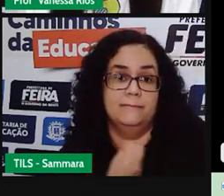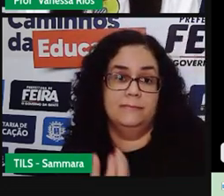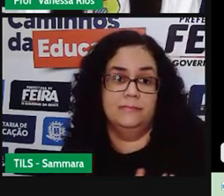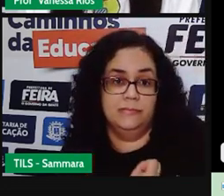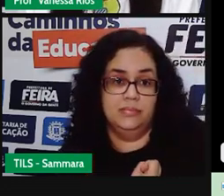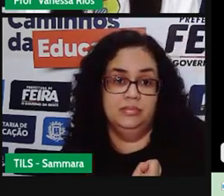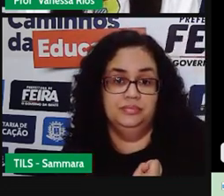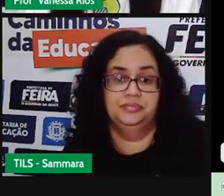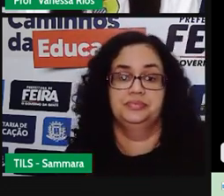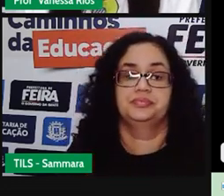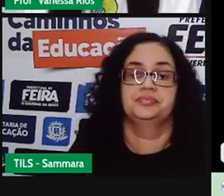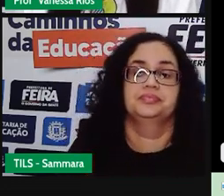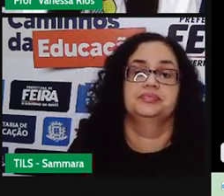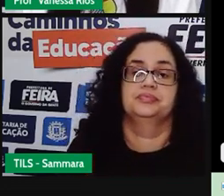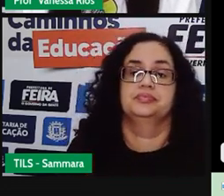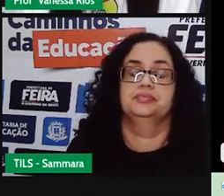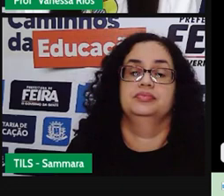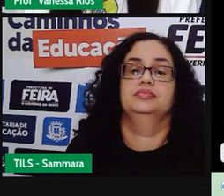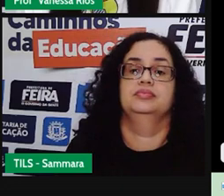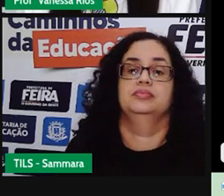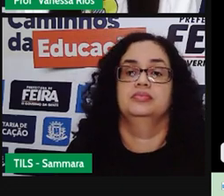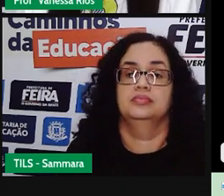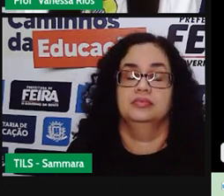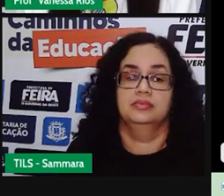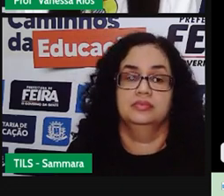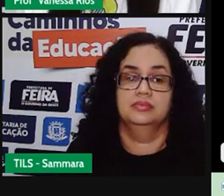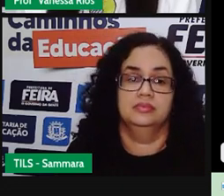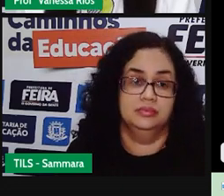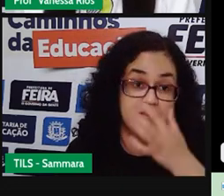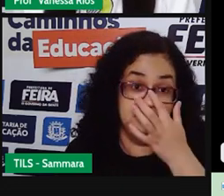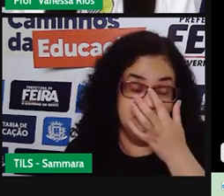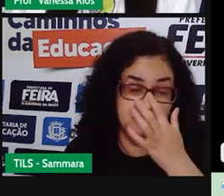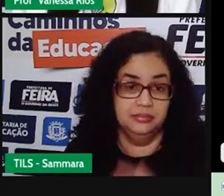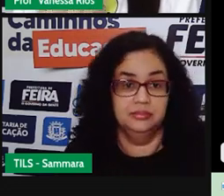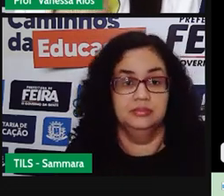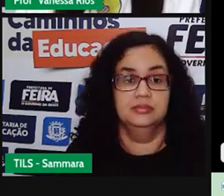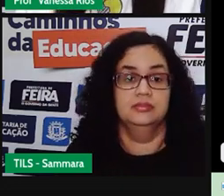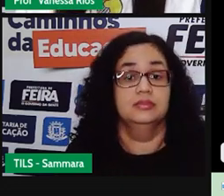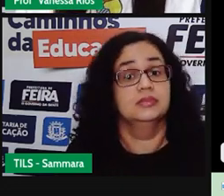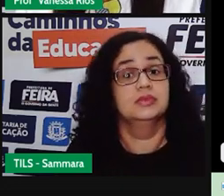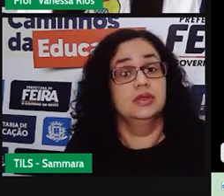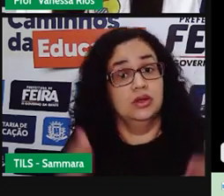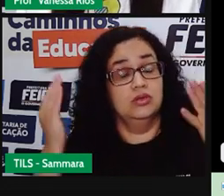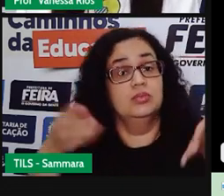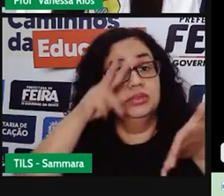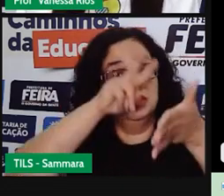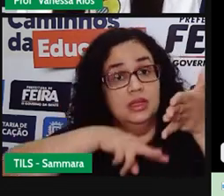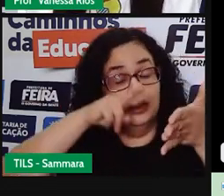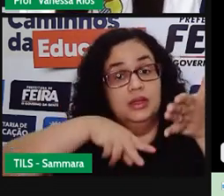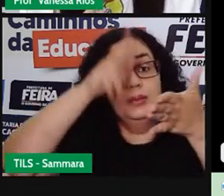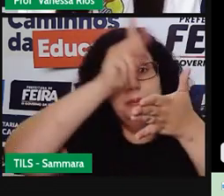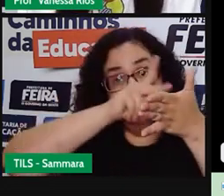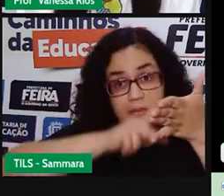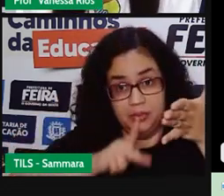E a gente vai ler aqui poemas. Vocês perceberam lá na leitura,